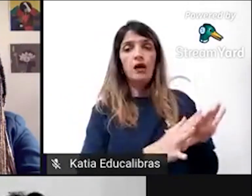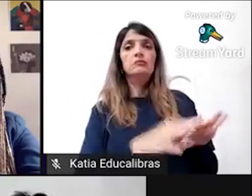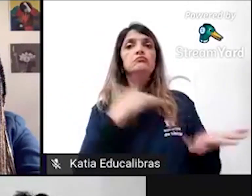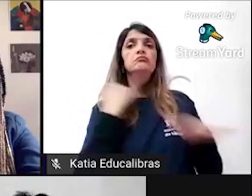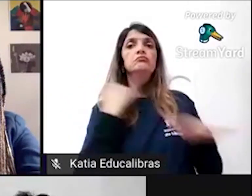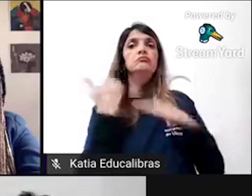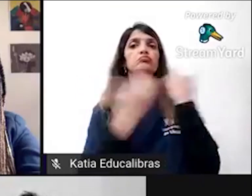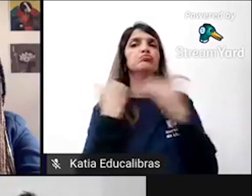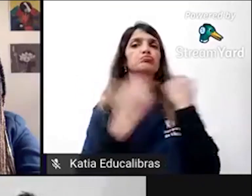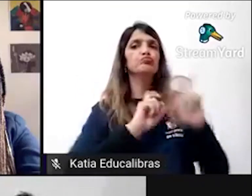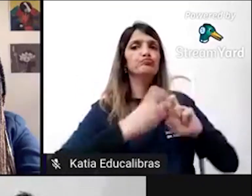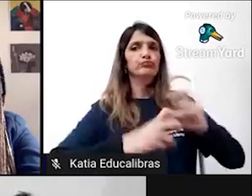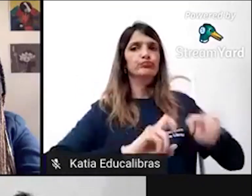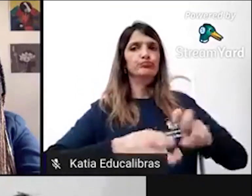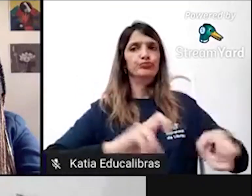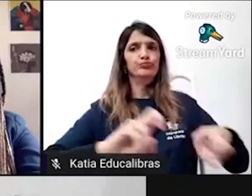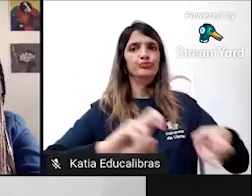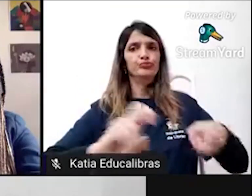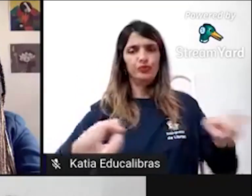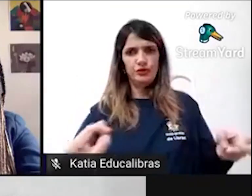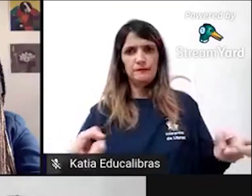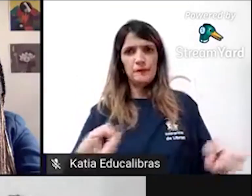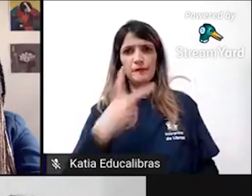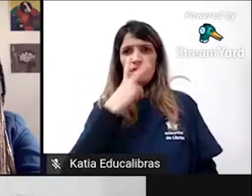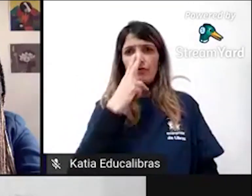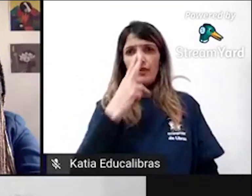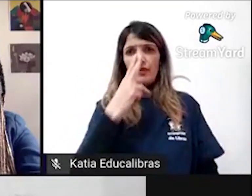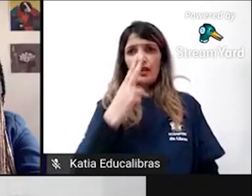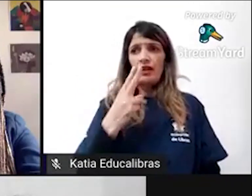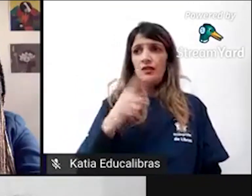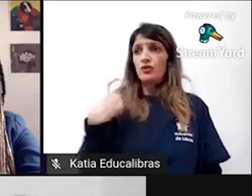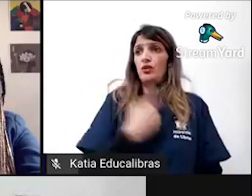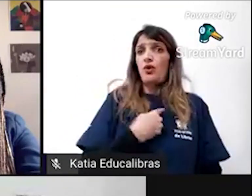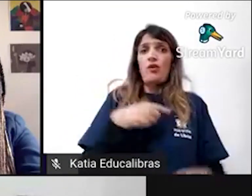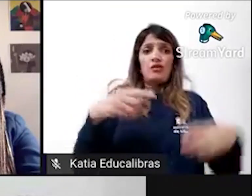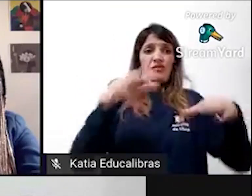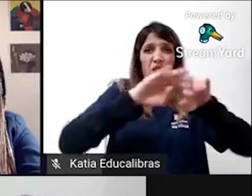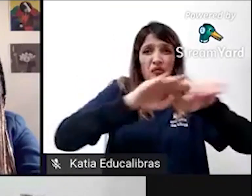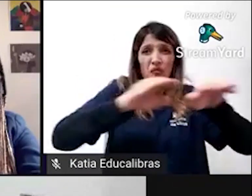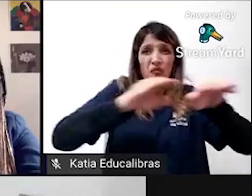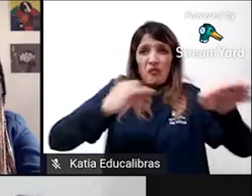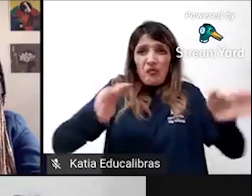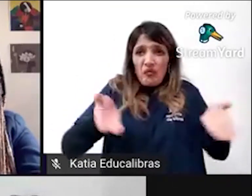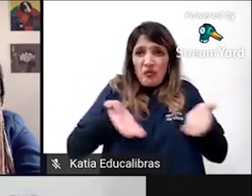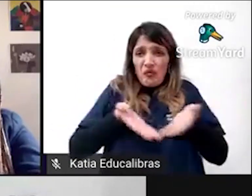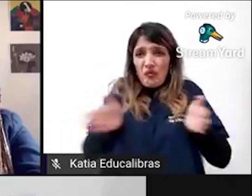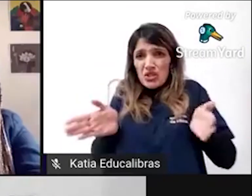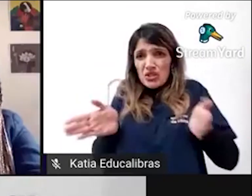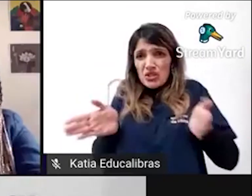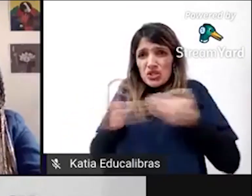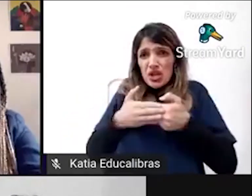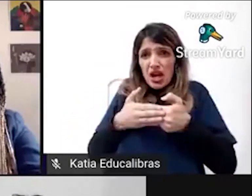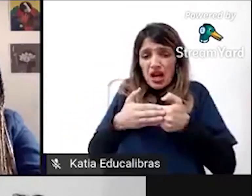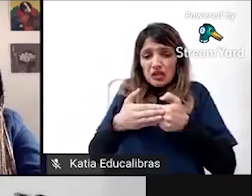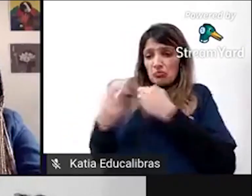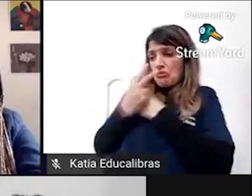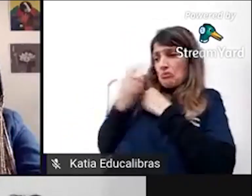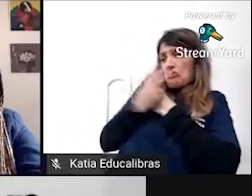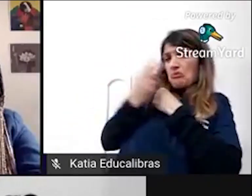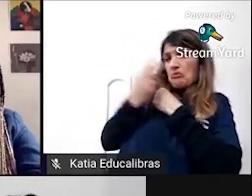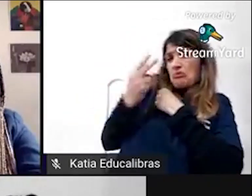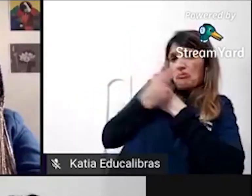Então, a gente parece que continua a cuidar da gente mesmo, embora pertença a esse grande país, essa